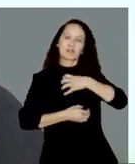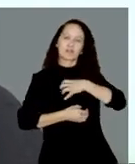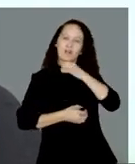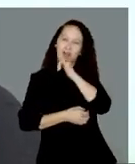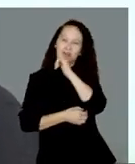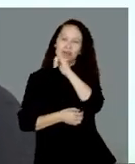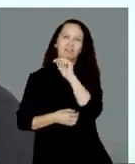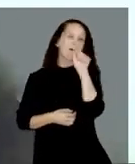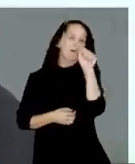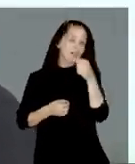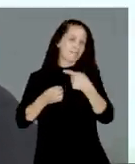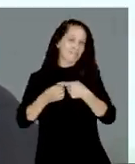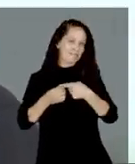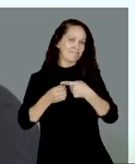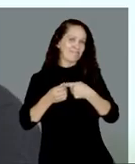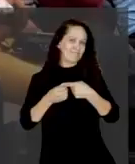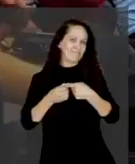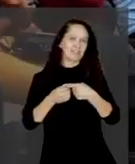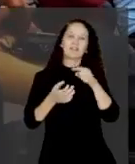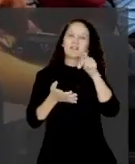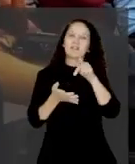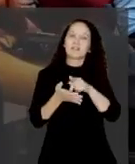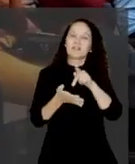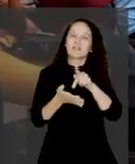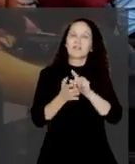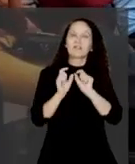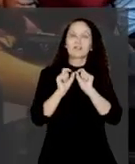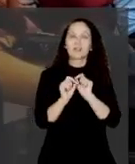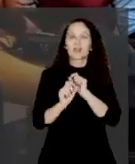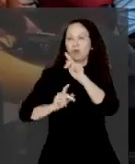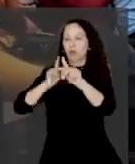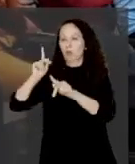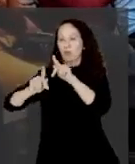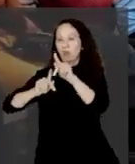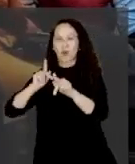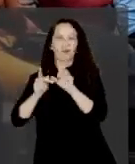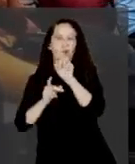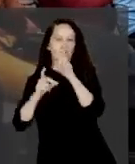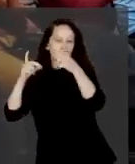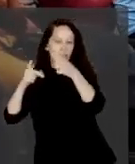do meu agradecimento. Muito obrigado, companheiros.